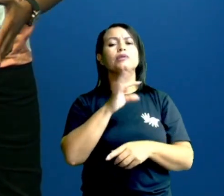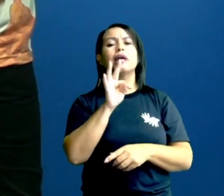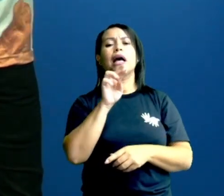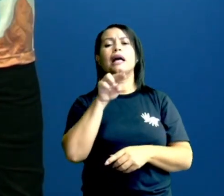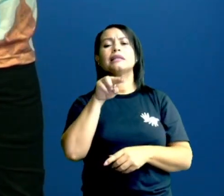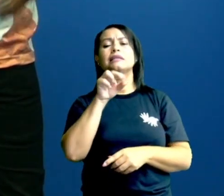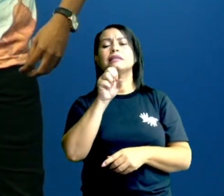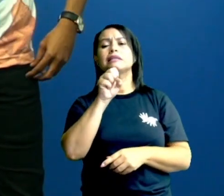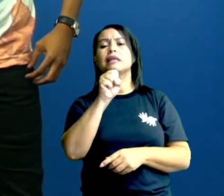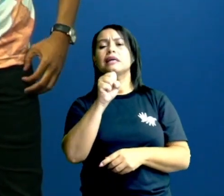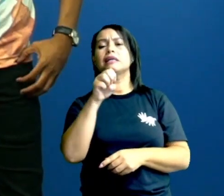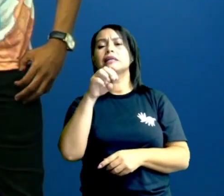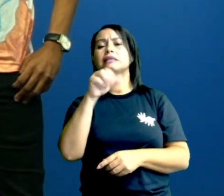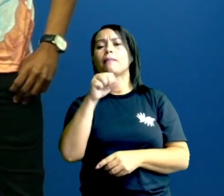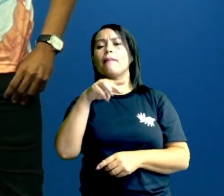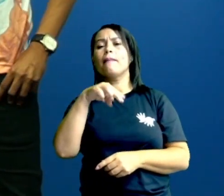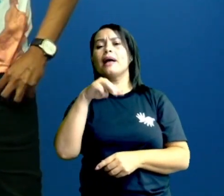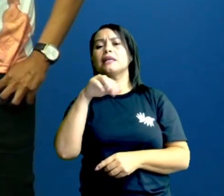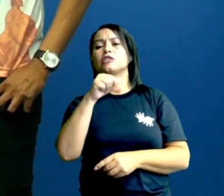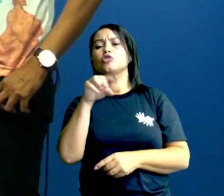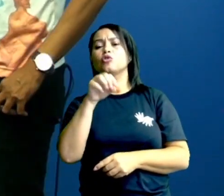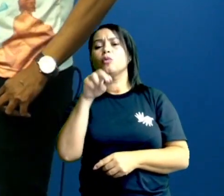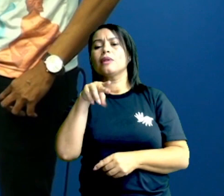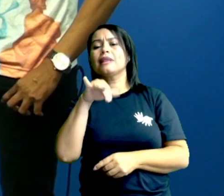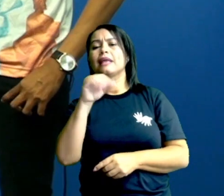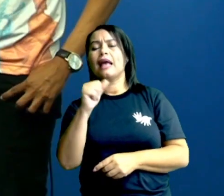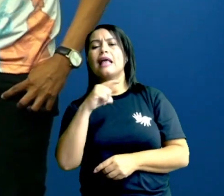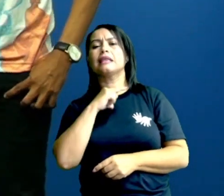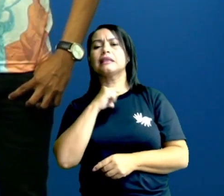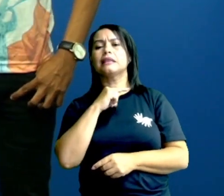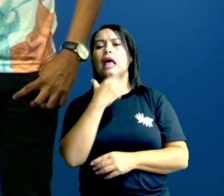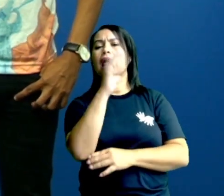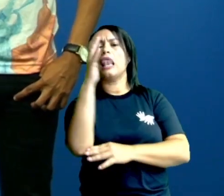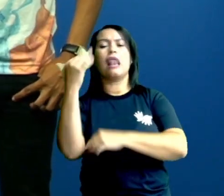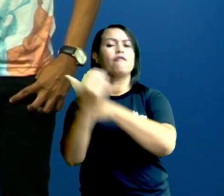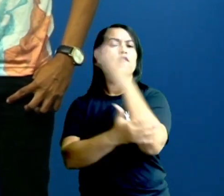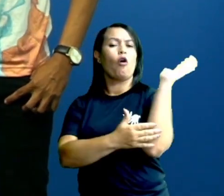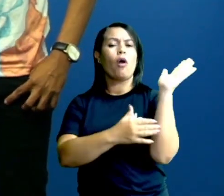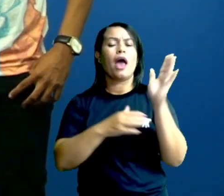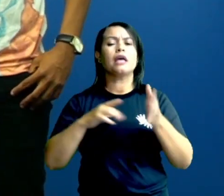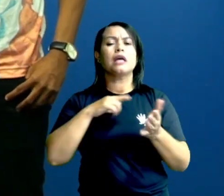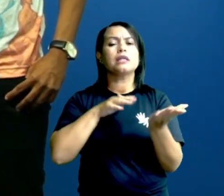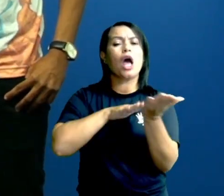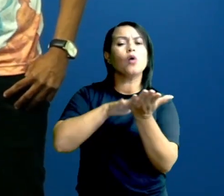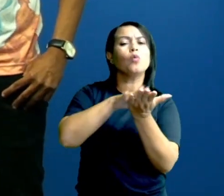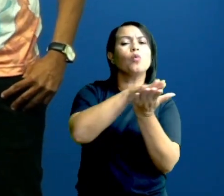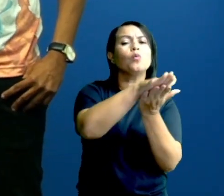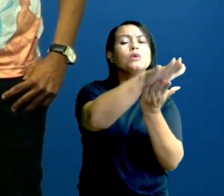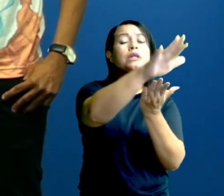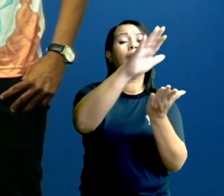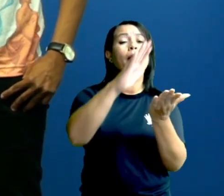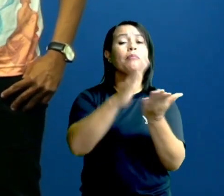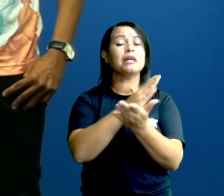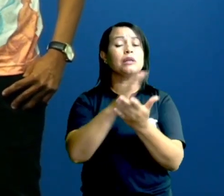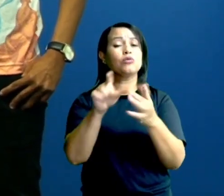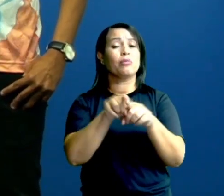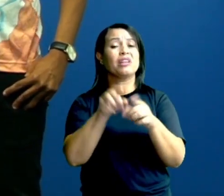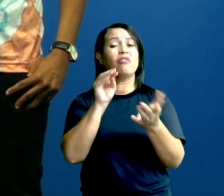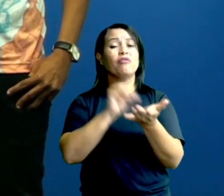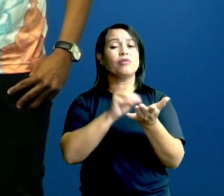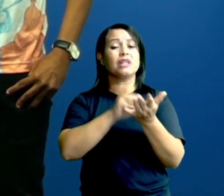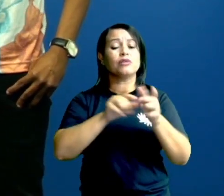que seria uma rodovia que vai que corta basicamente toda a floresta embora muito dos seus trechos não sejam asfaltadas